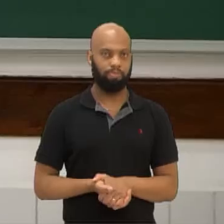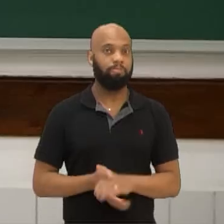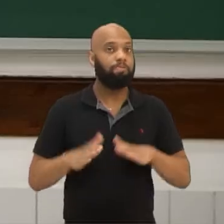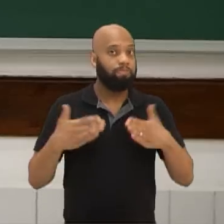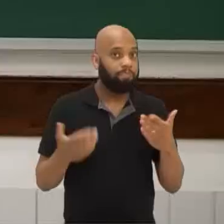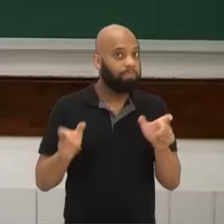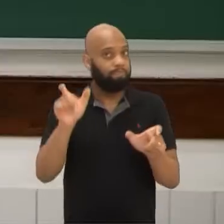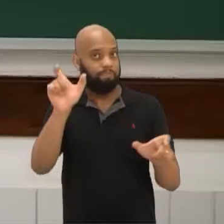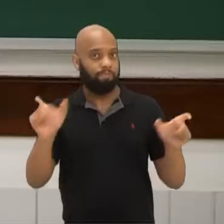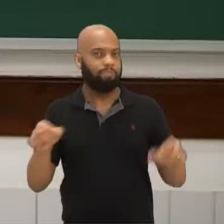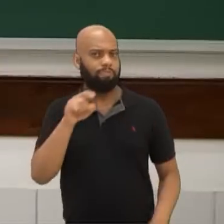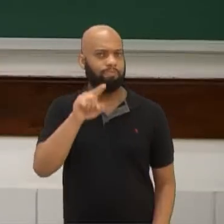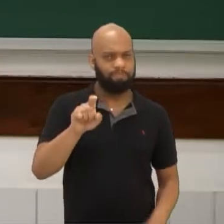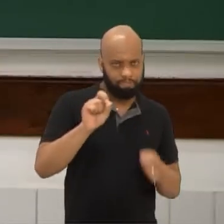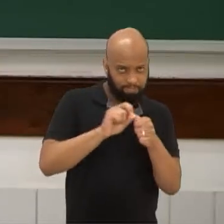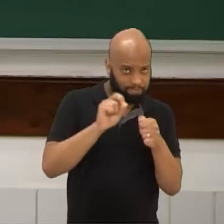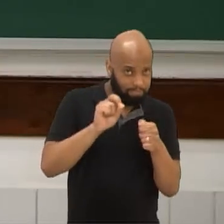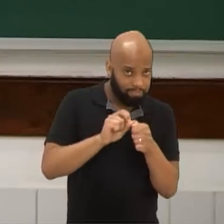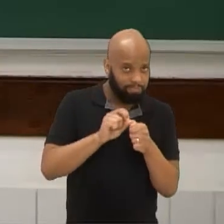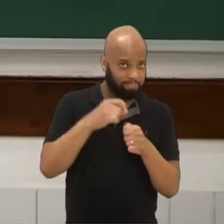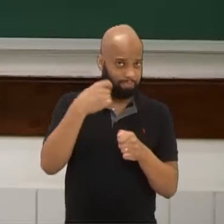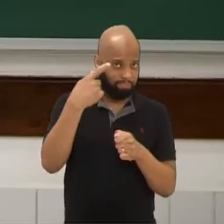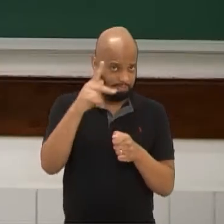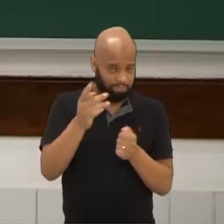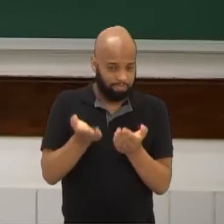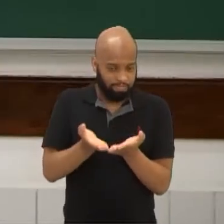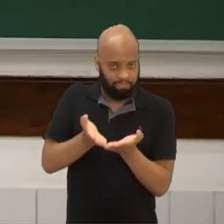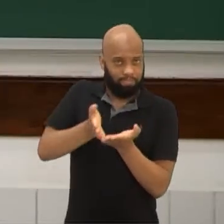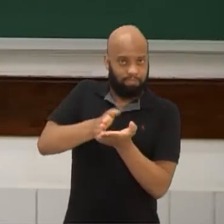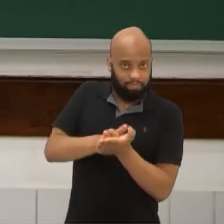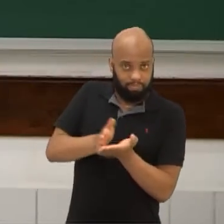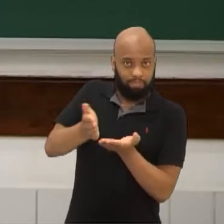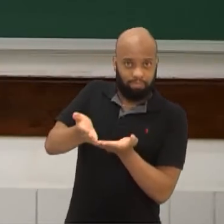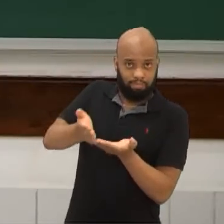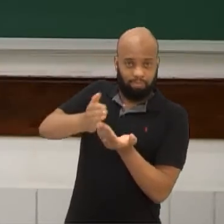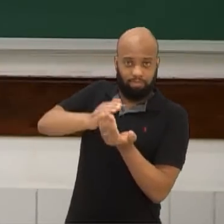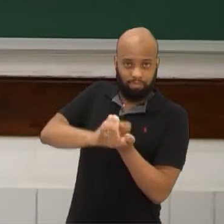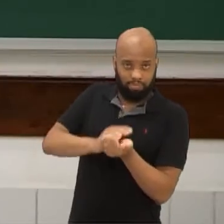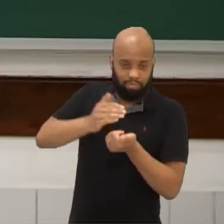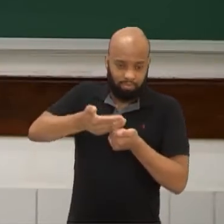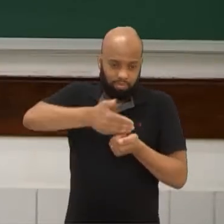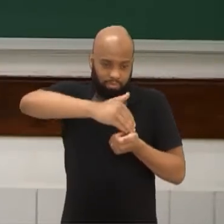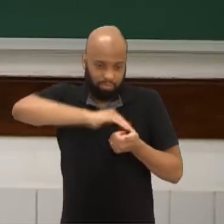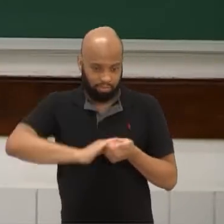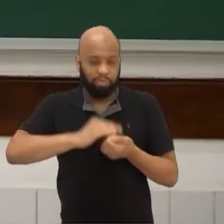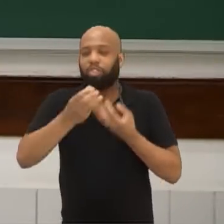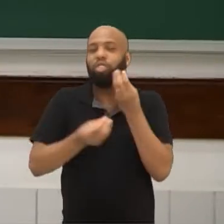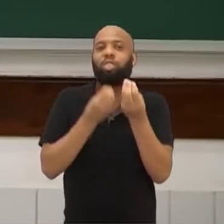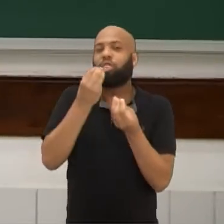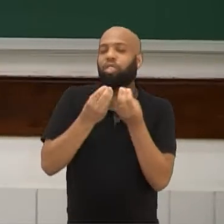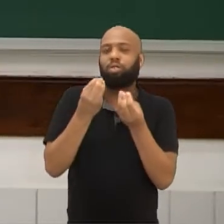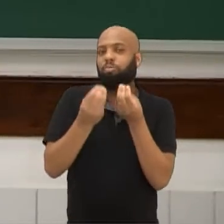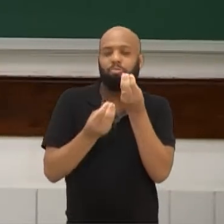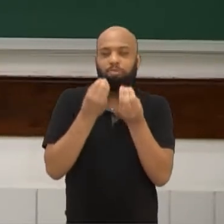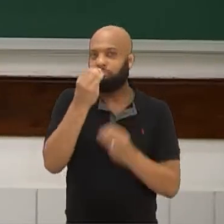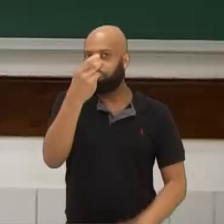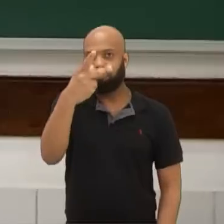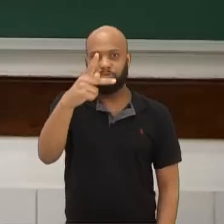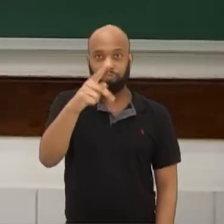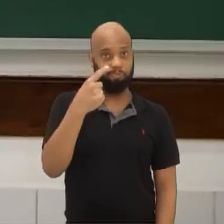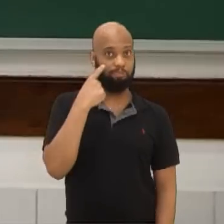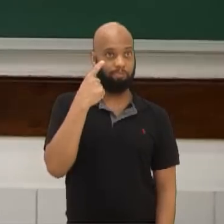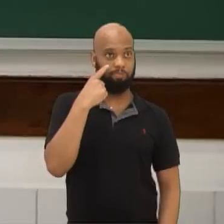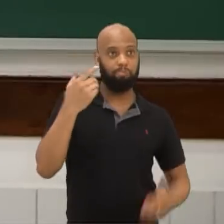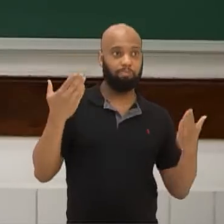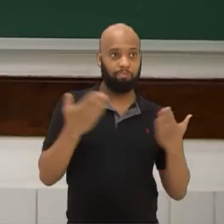E aí, galerinha, construíram a próxima volta? Como que ficou a construção de vocês? Vamos